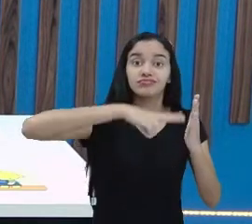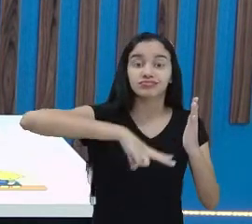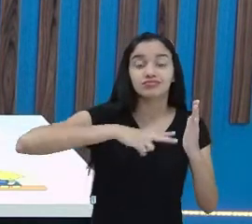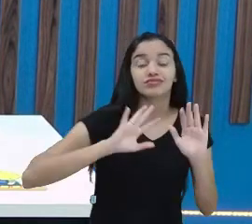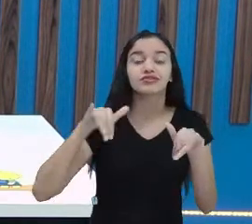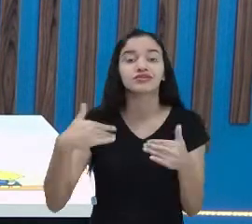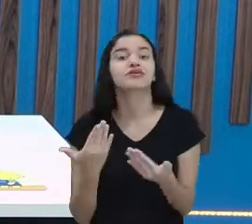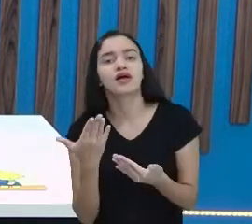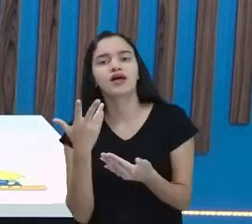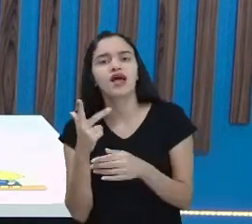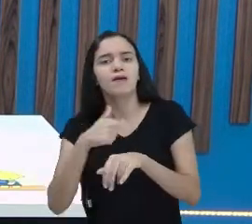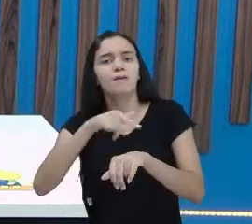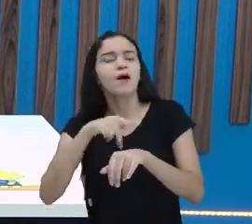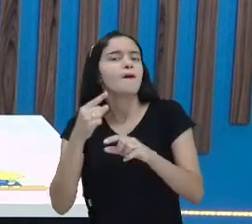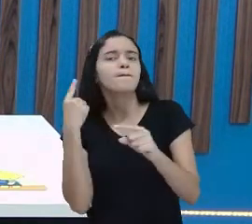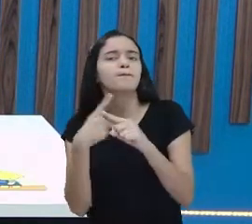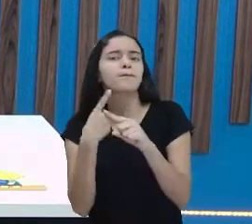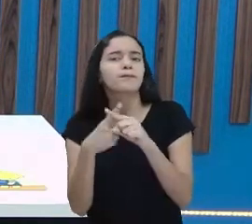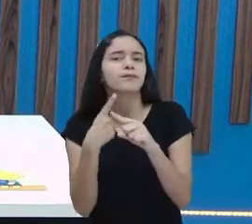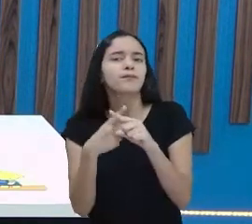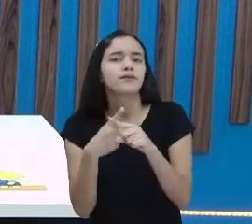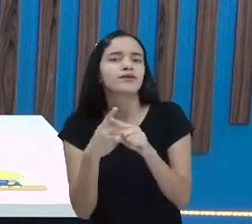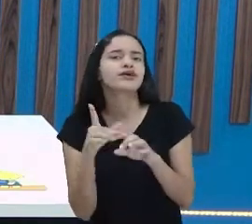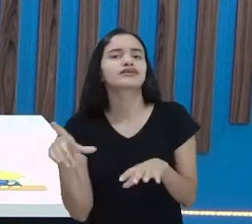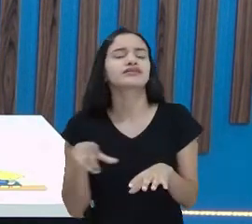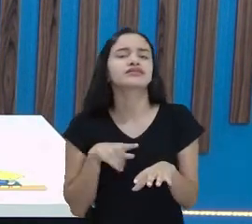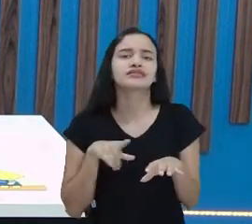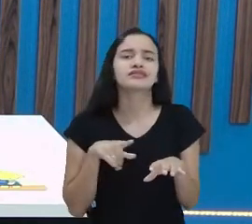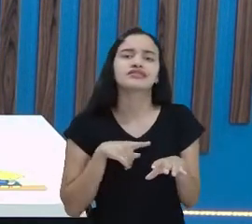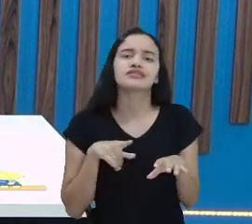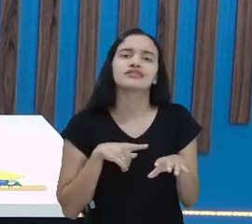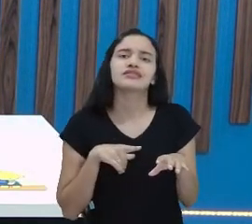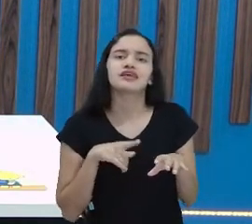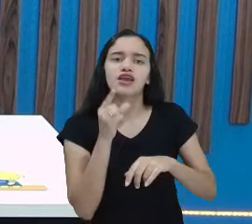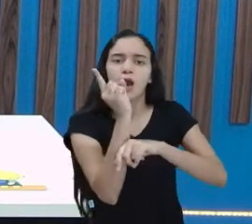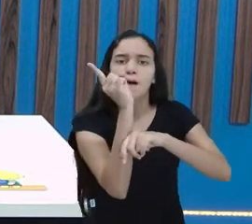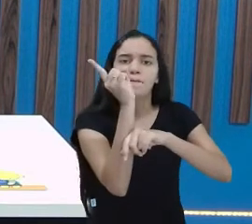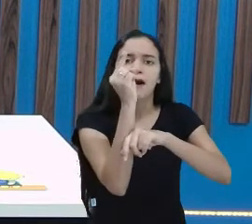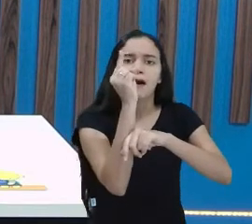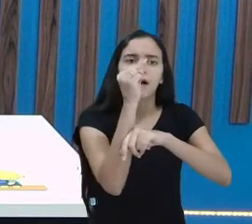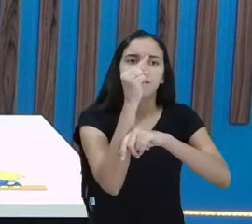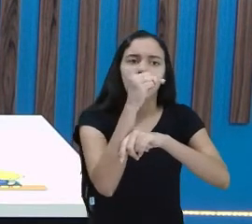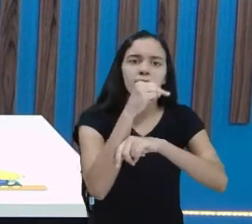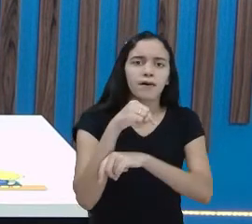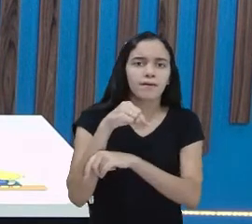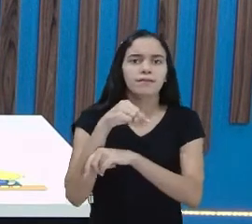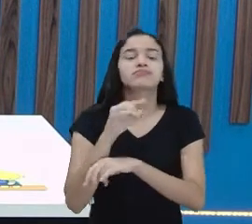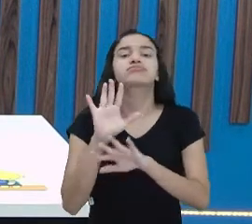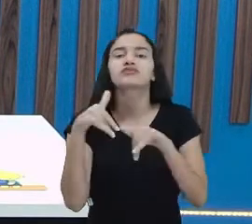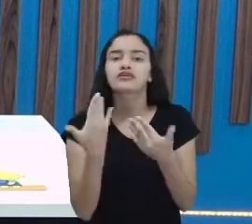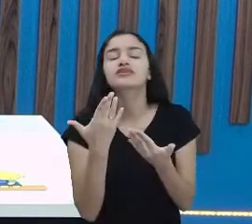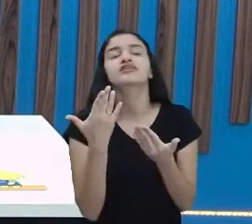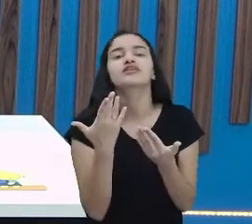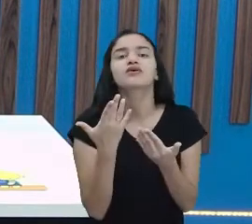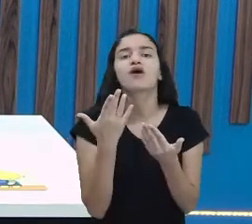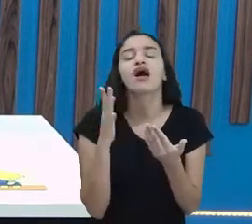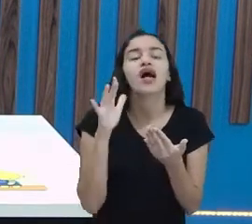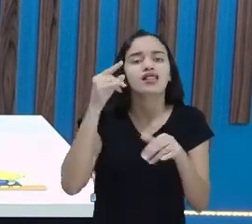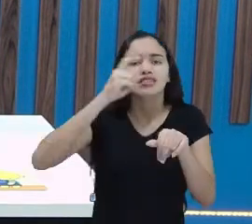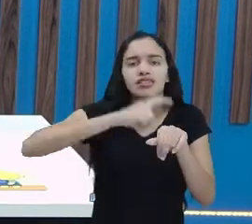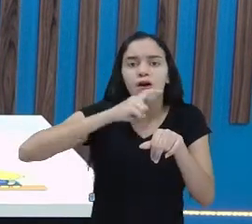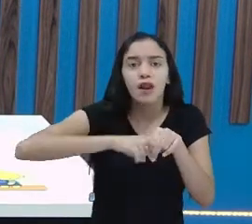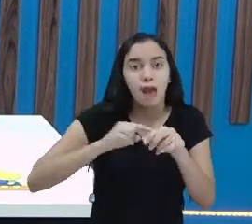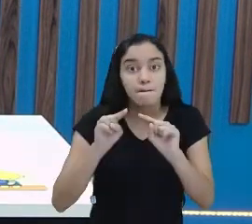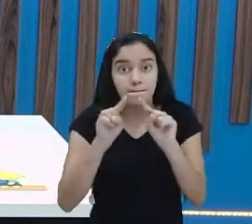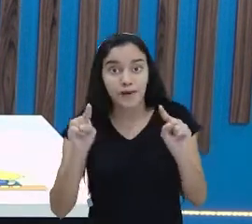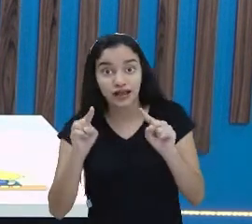do que no relógio analógico, porque o relógio analógico tem ponteiro, né? O ponteiro dos minutos, do segundo, da hora, mas no